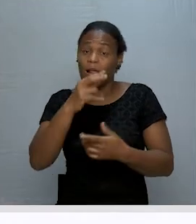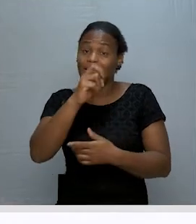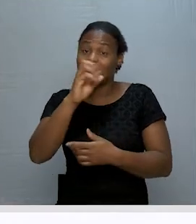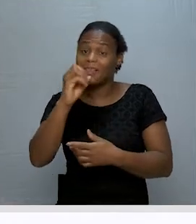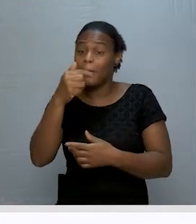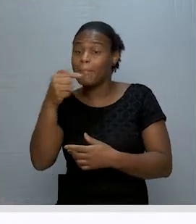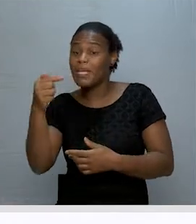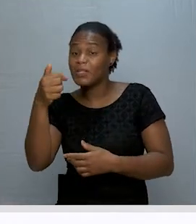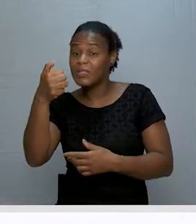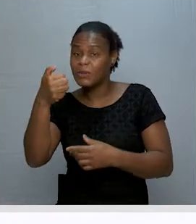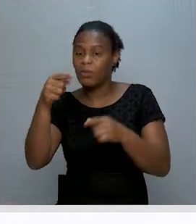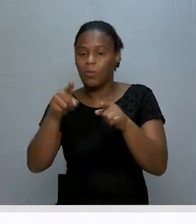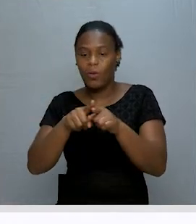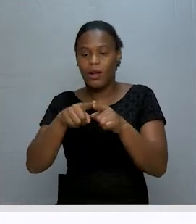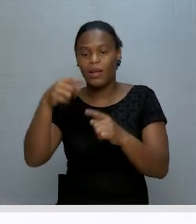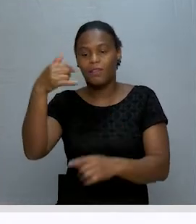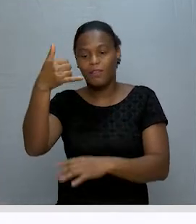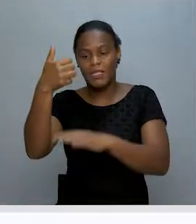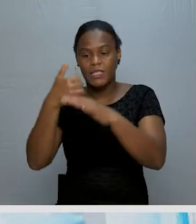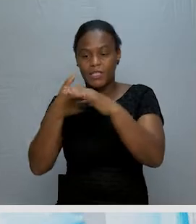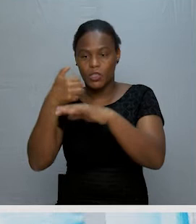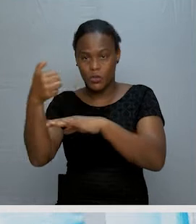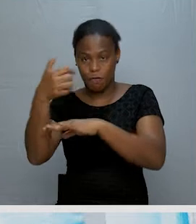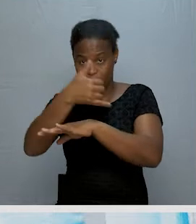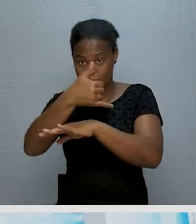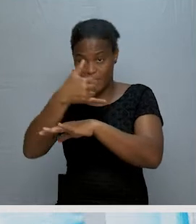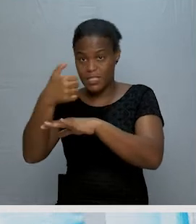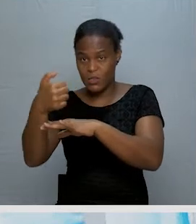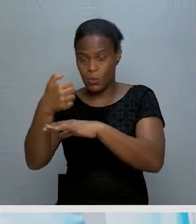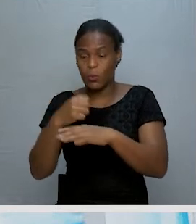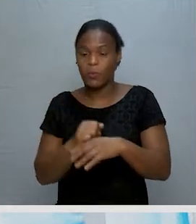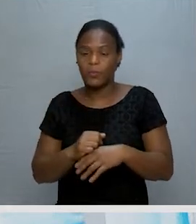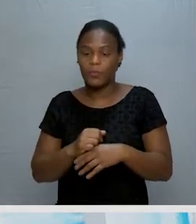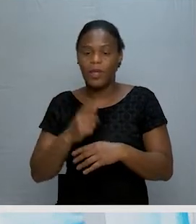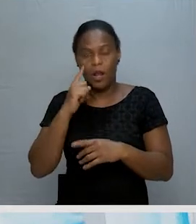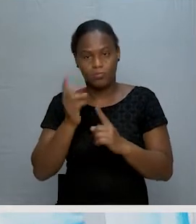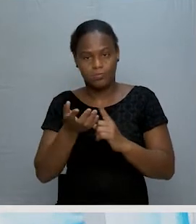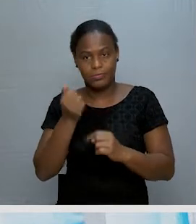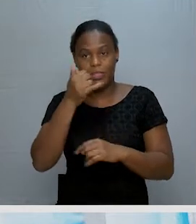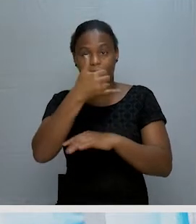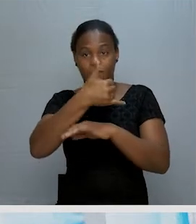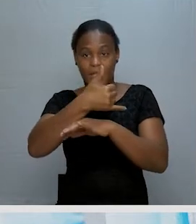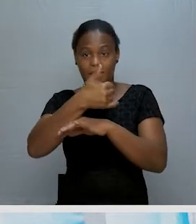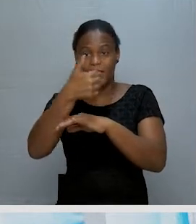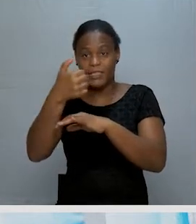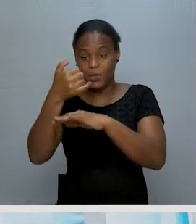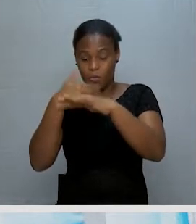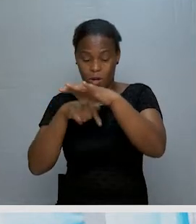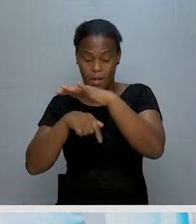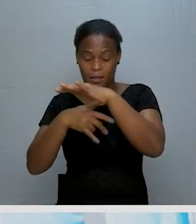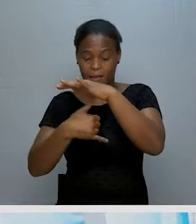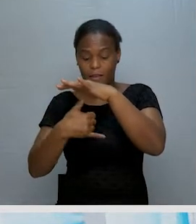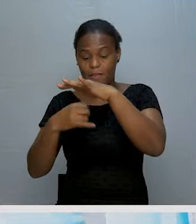menos 5 igual a 25. Então, obtemos como resultado